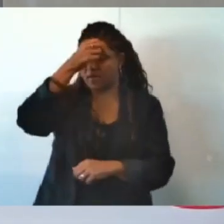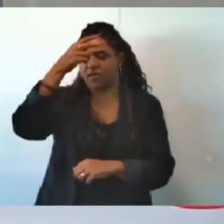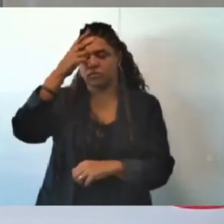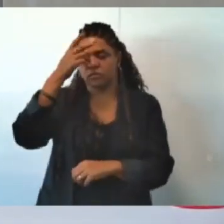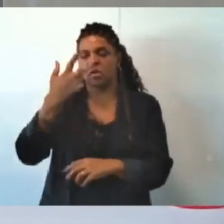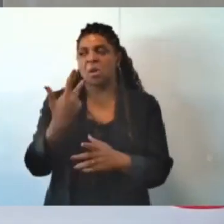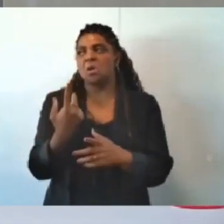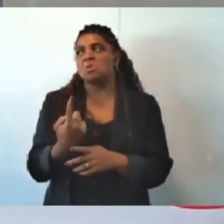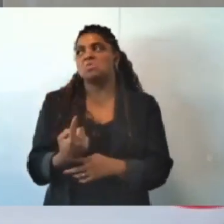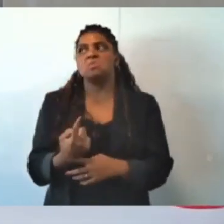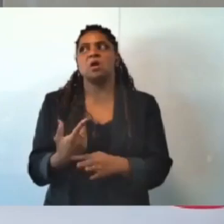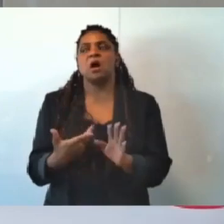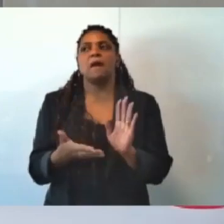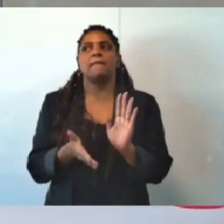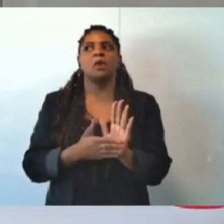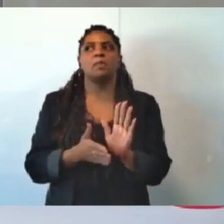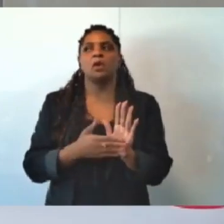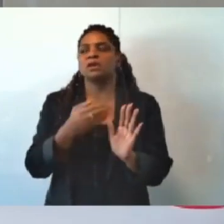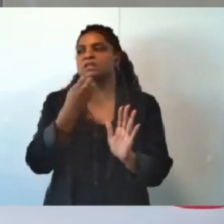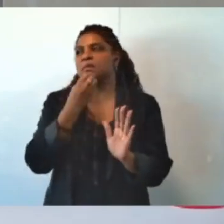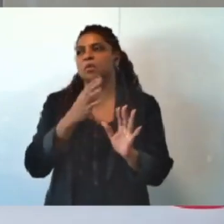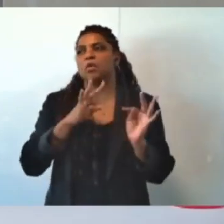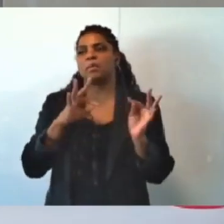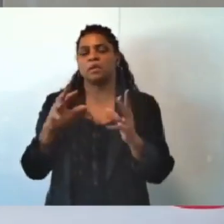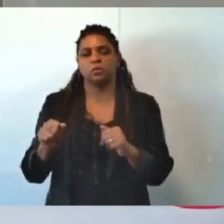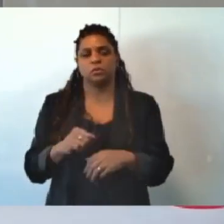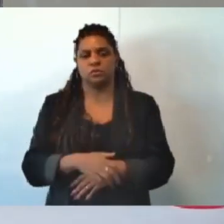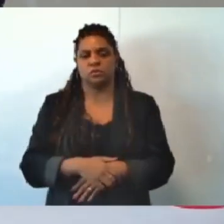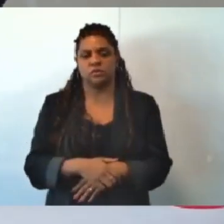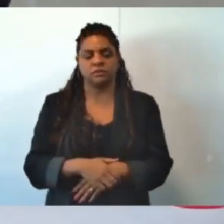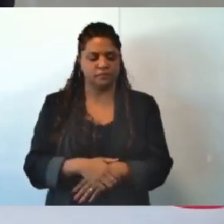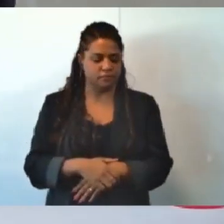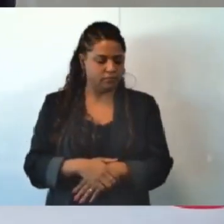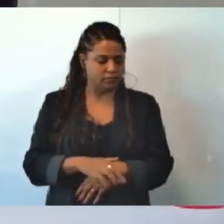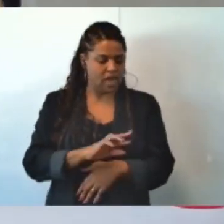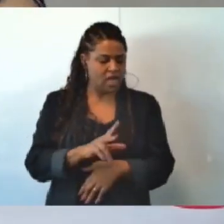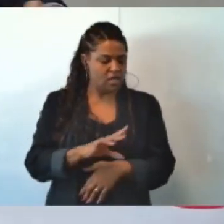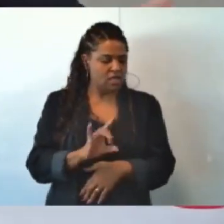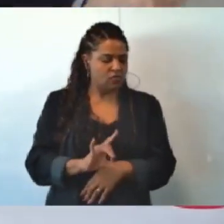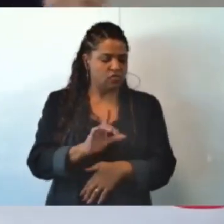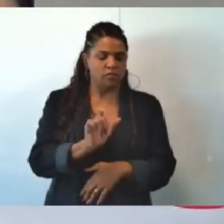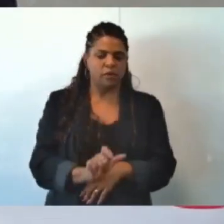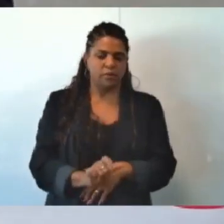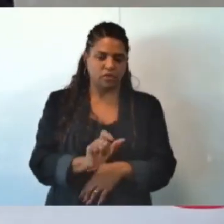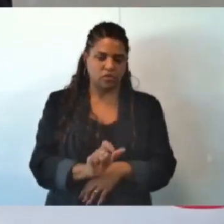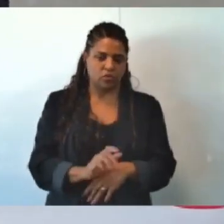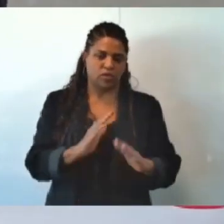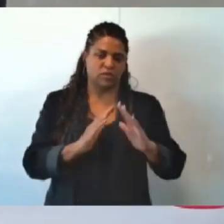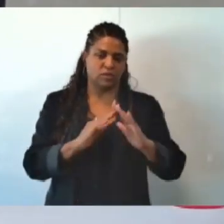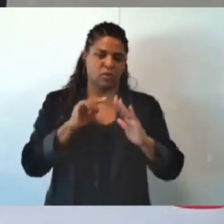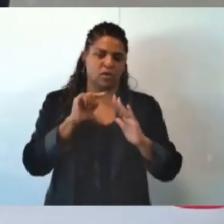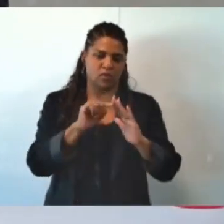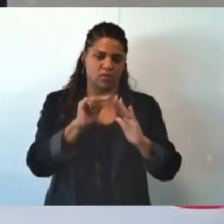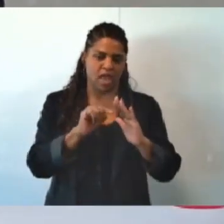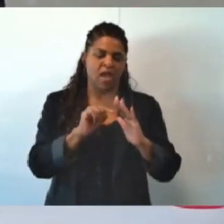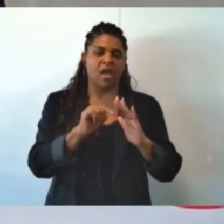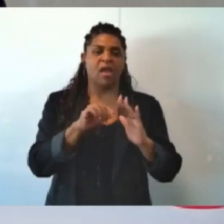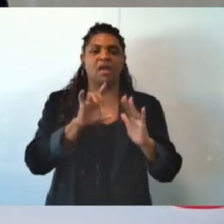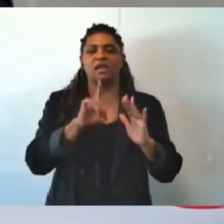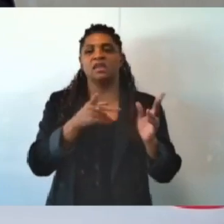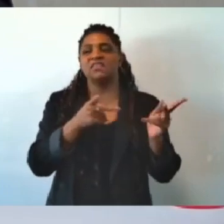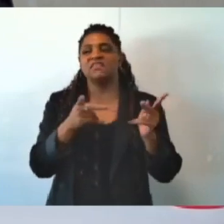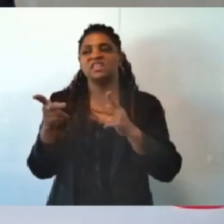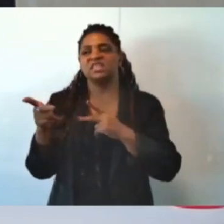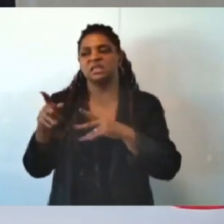bom para todos, né, não só para as pessoas que não moram ali e que vem frequentá-lo, né, vem frequentar